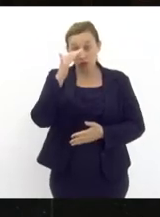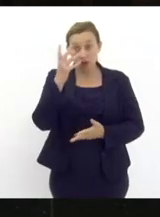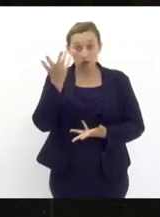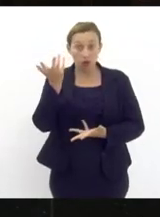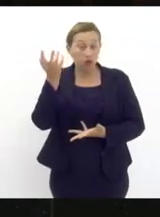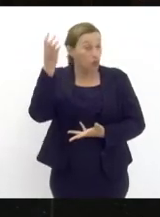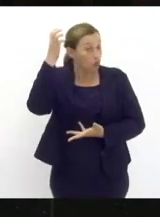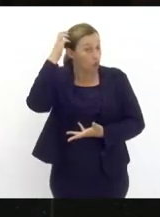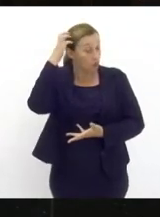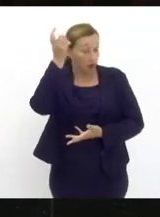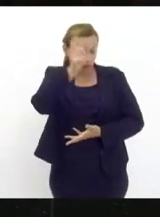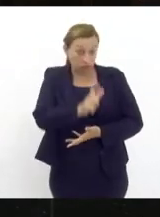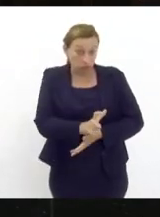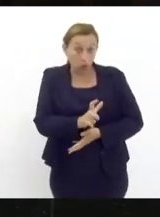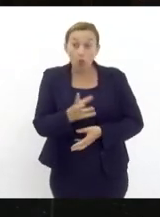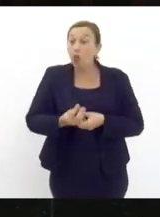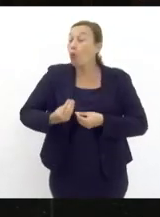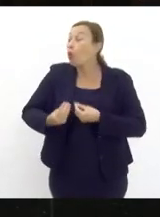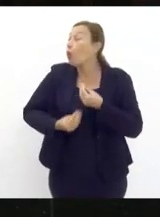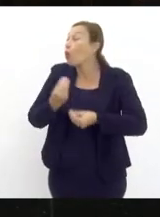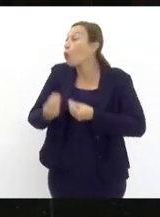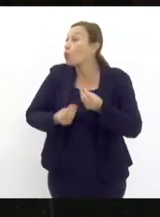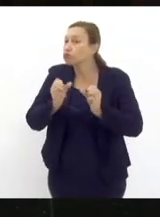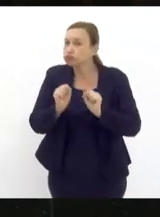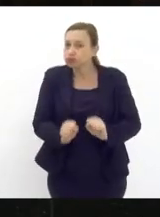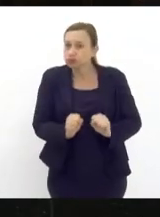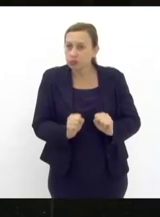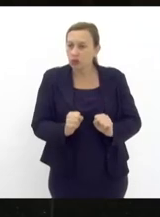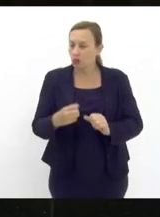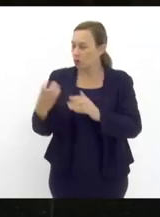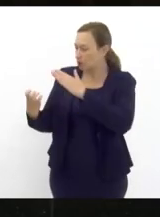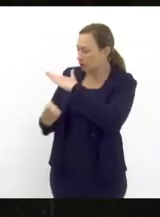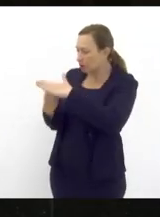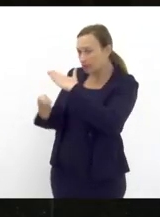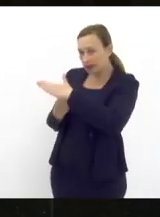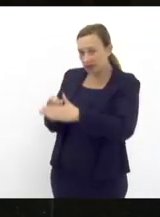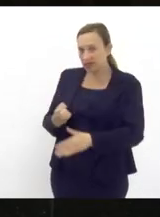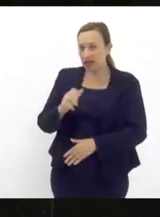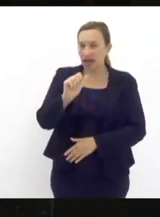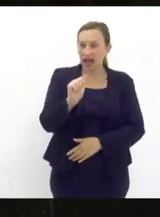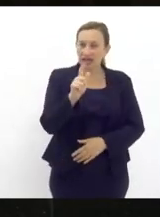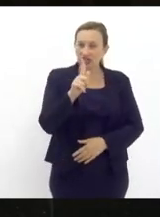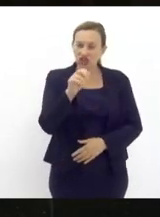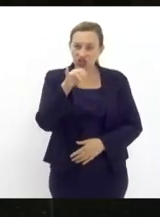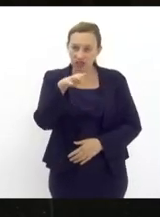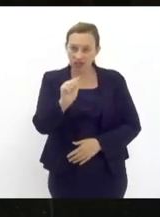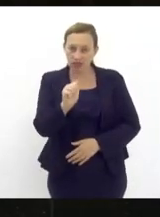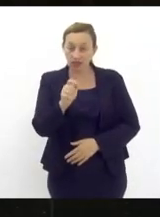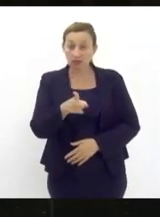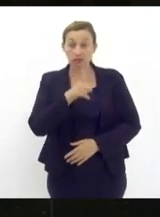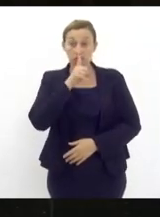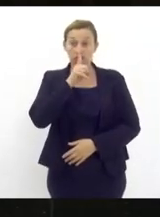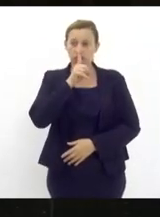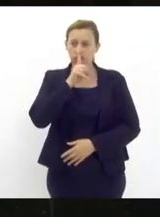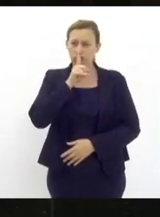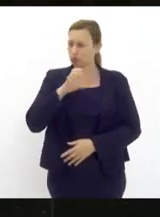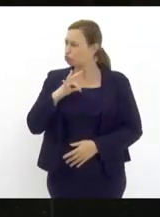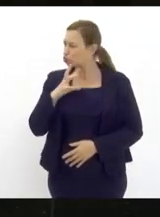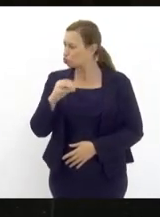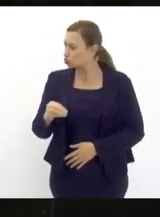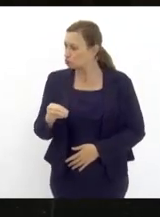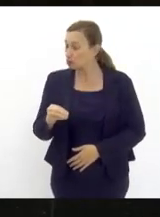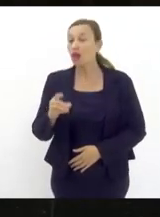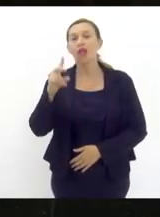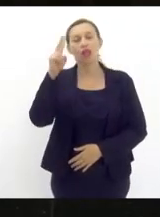como pode uma agência regulador é se calar frente a tudo isso E